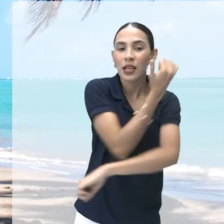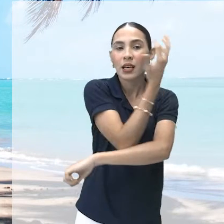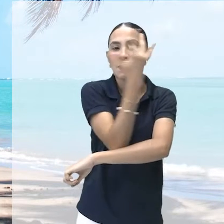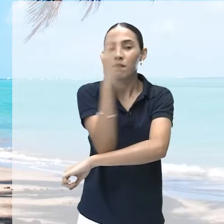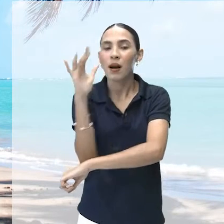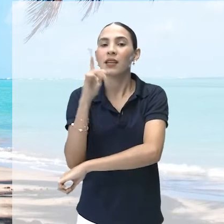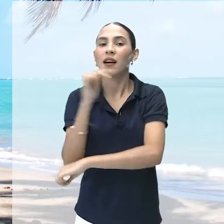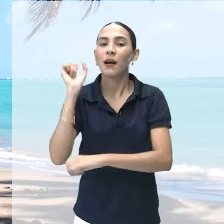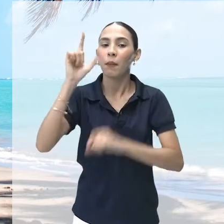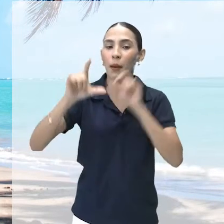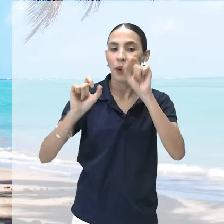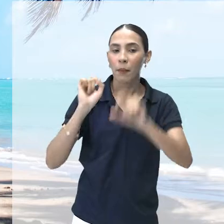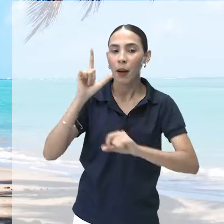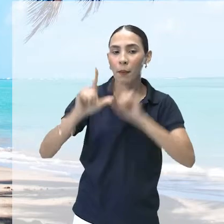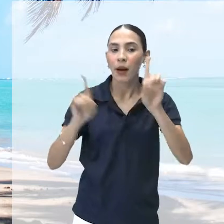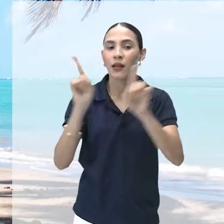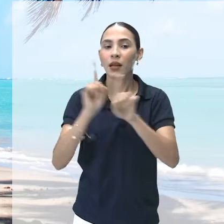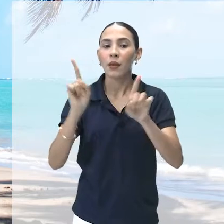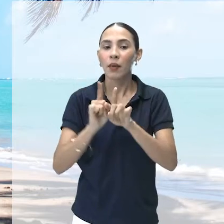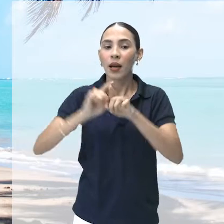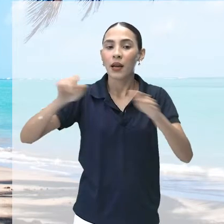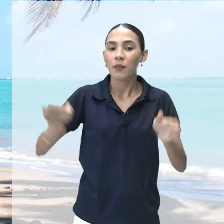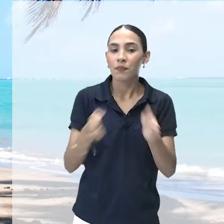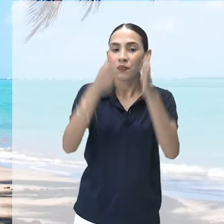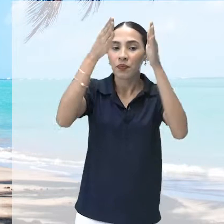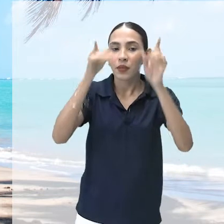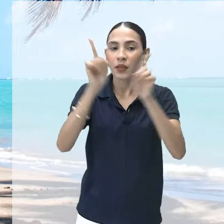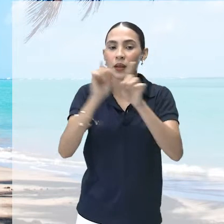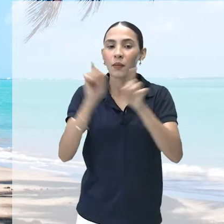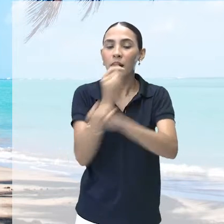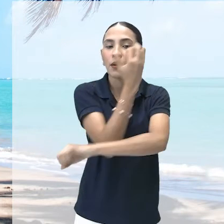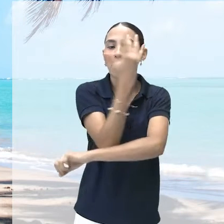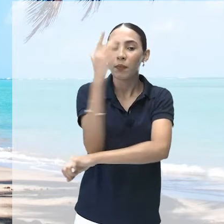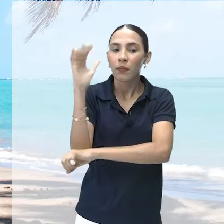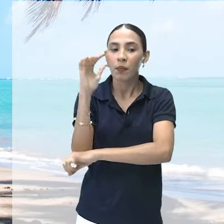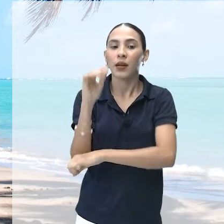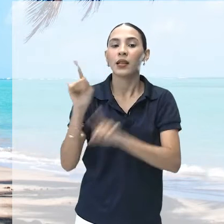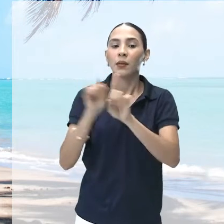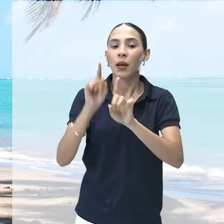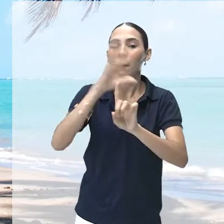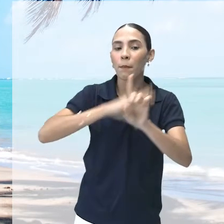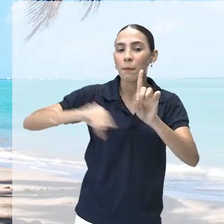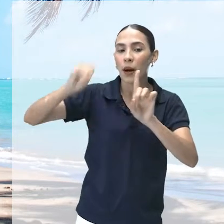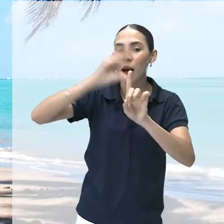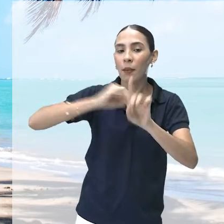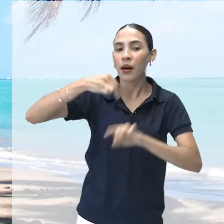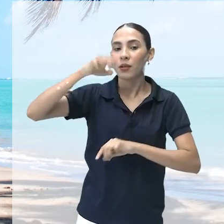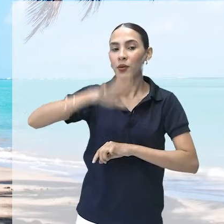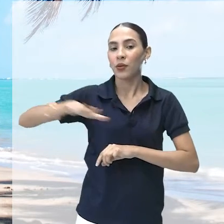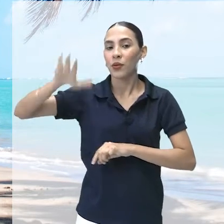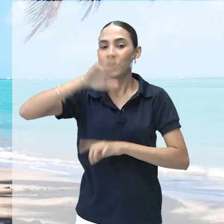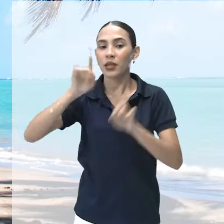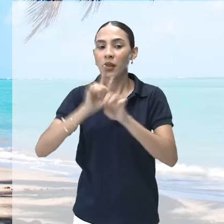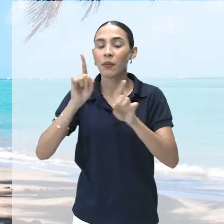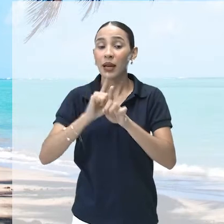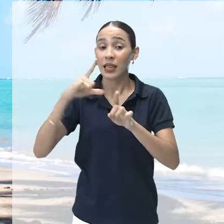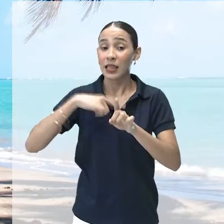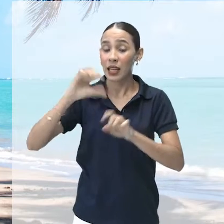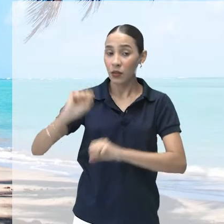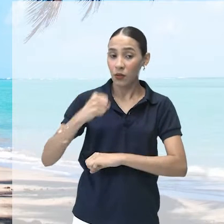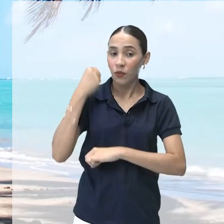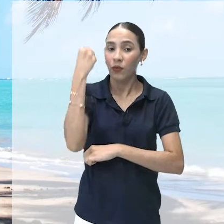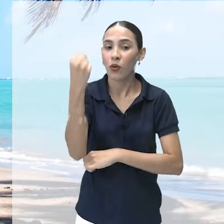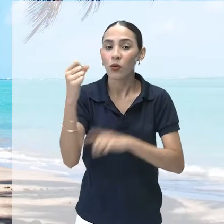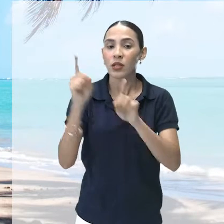azul de amarelina, coqueiro, brisa e fala nordestina e faróis. Na mão direita tem